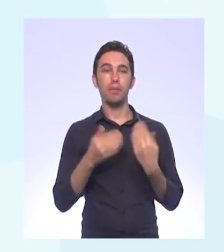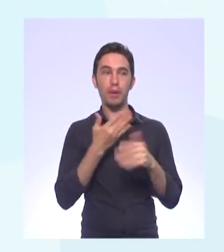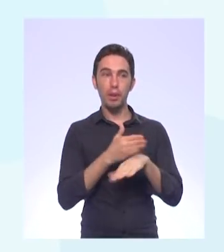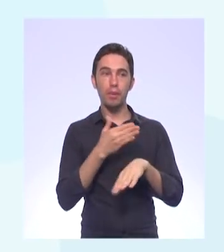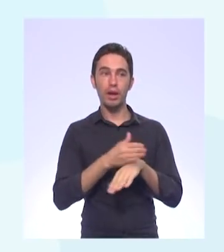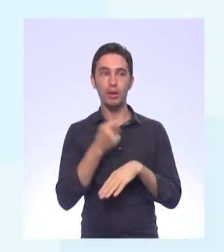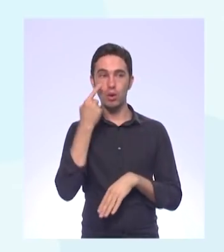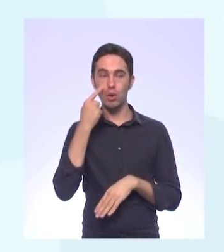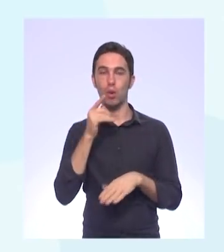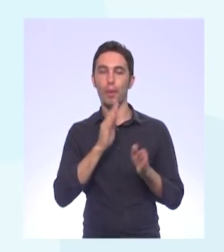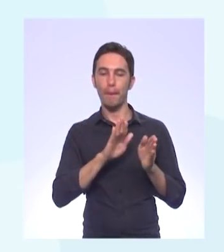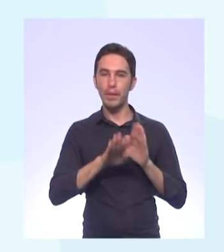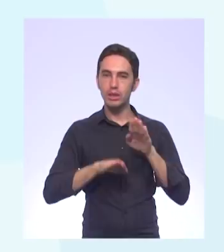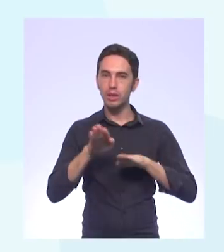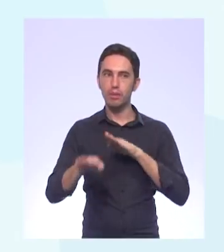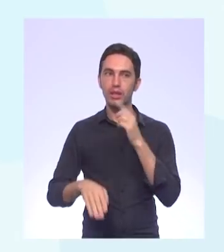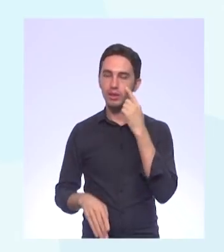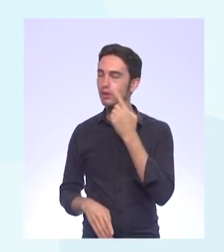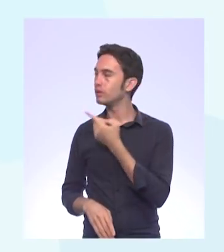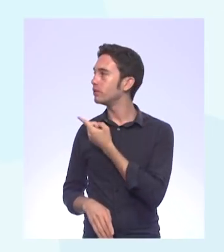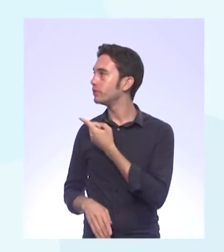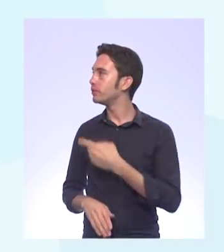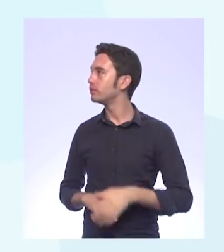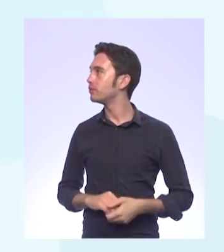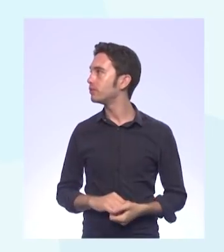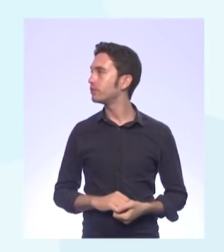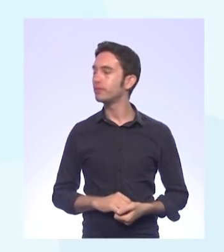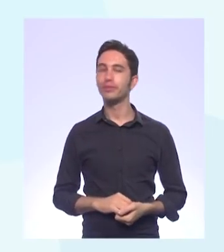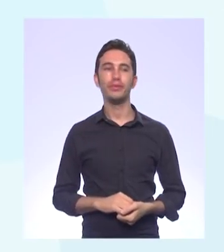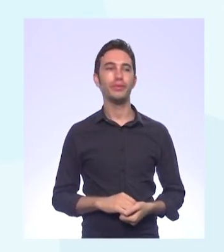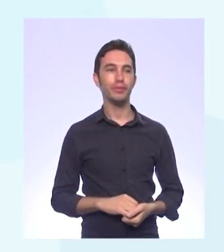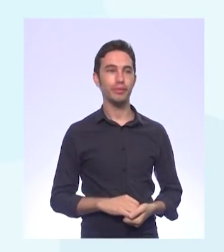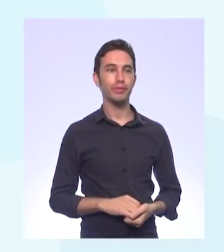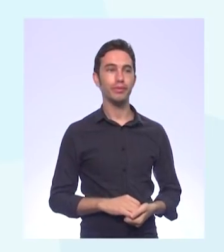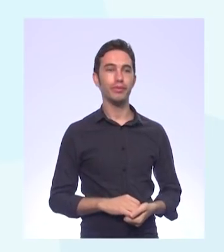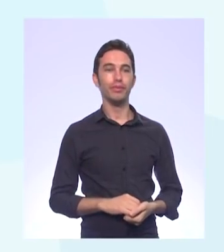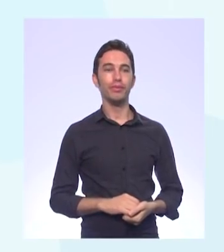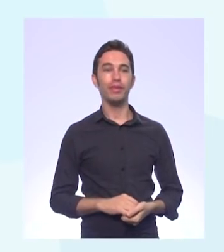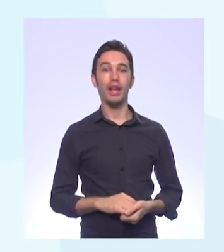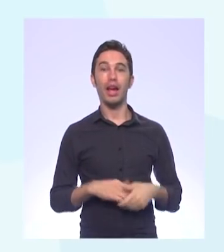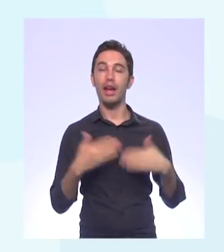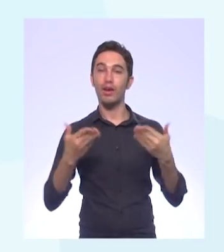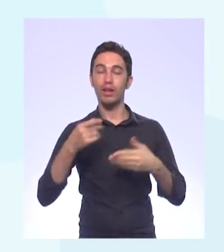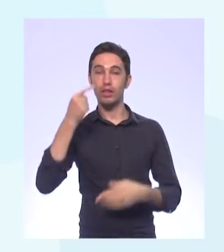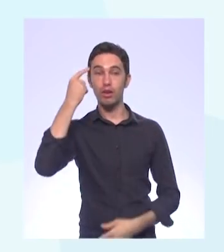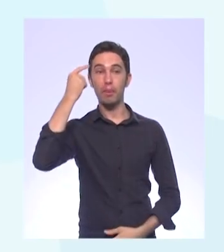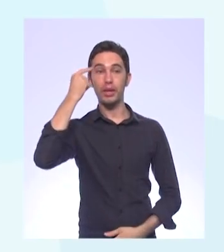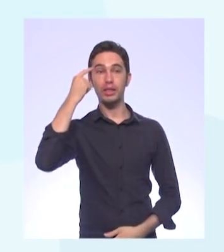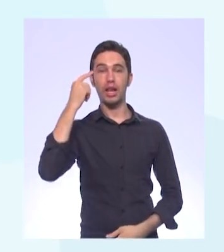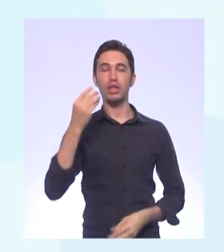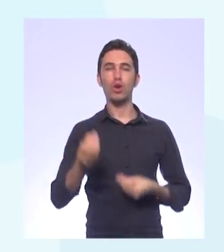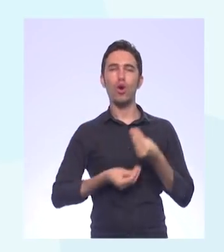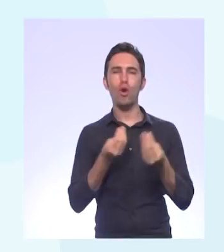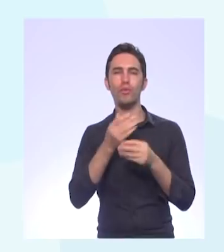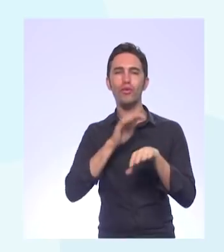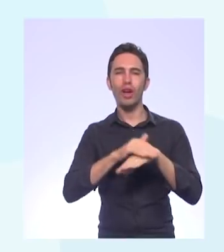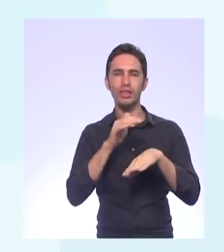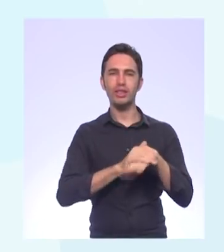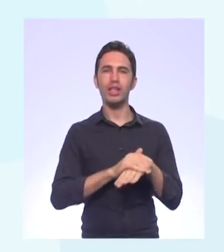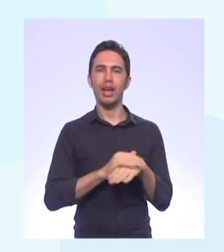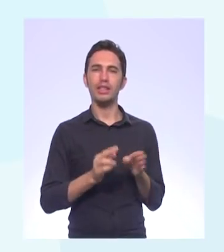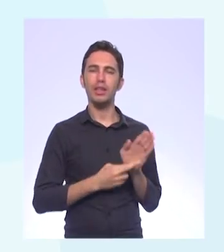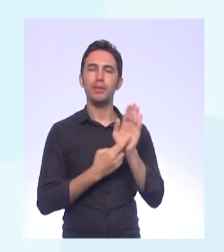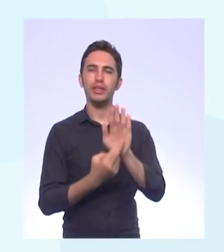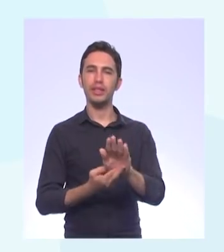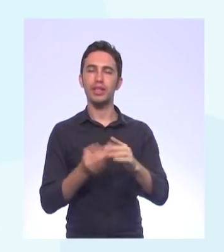É o que eu acabei de fazer amor tá certo agora a gente vai pensar na forma fracionária como que a gente faz